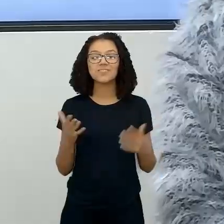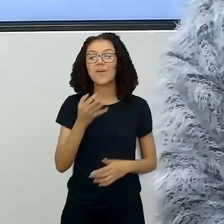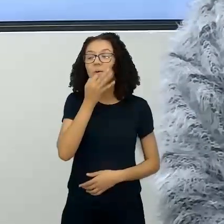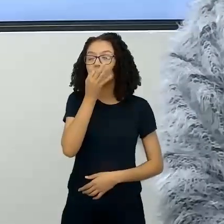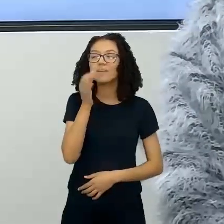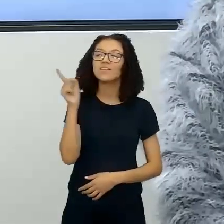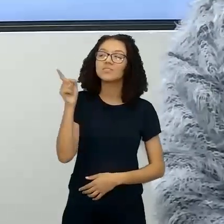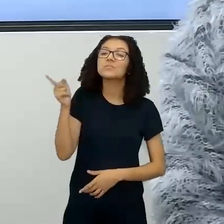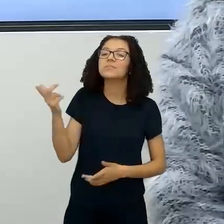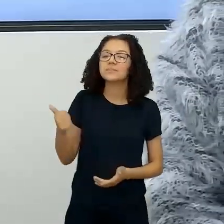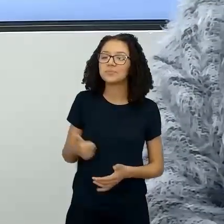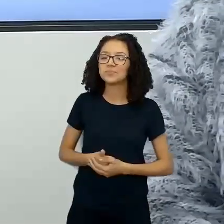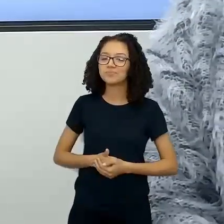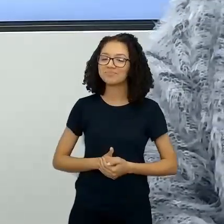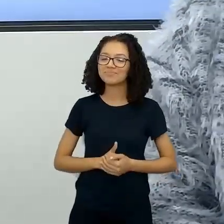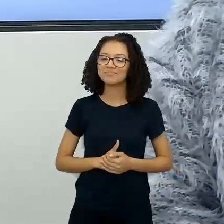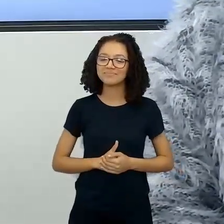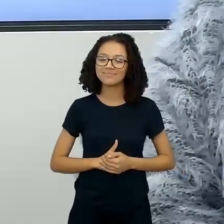acha, Guilherme?